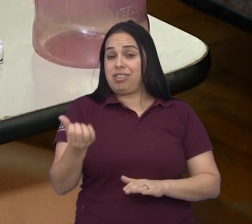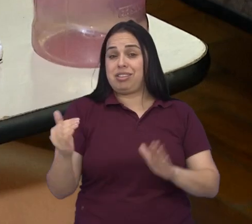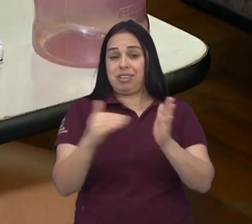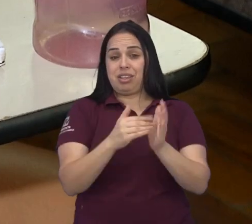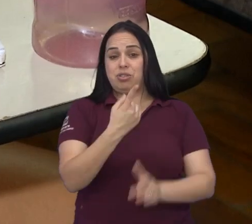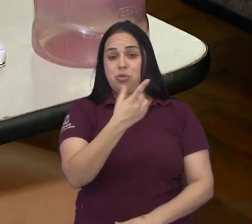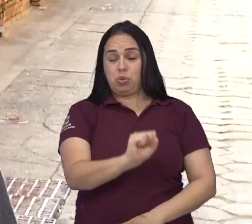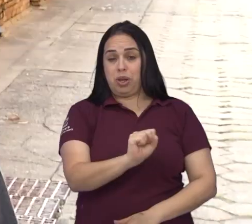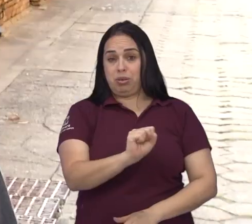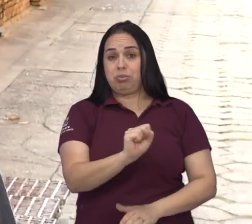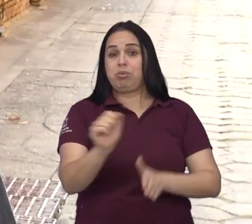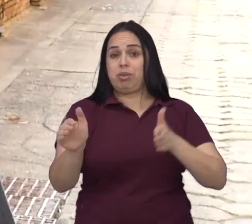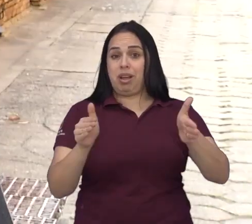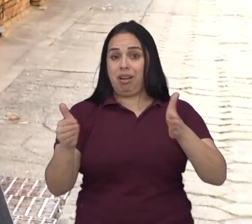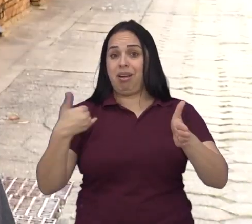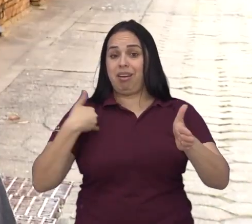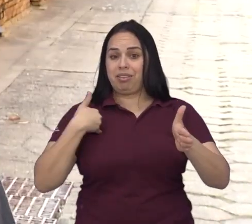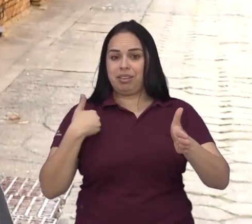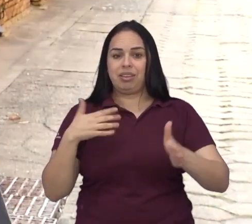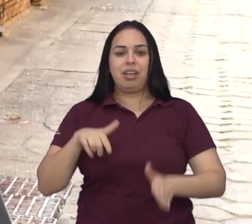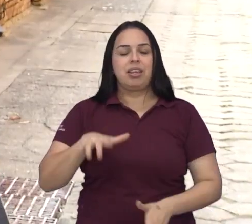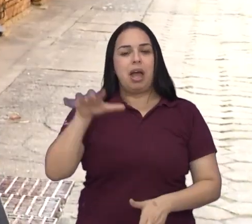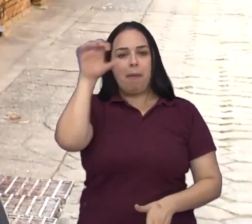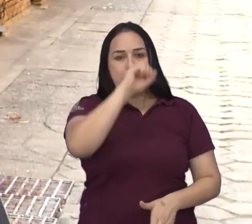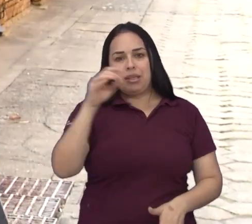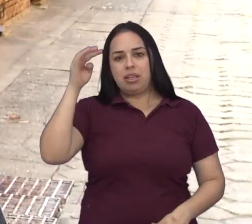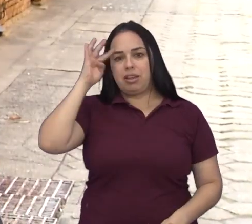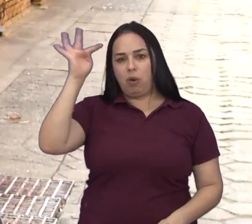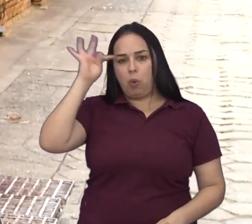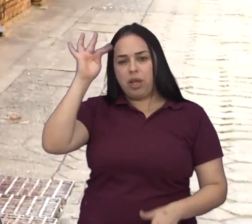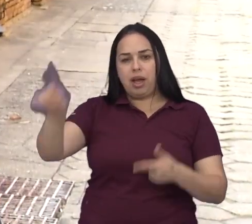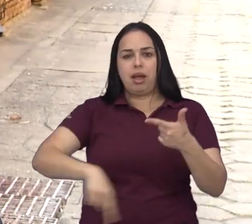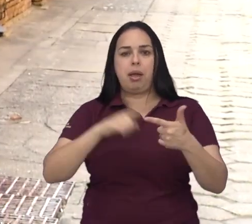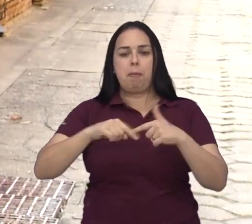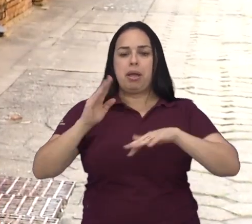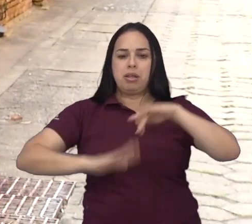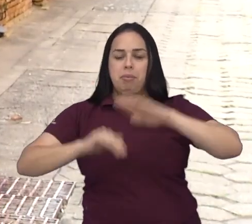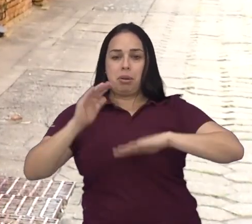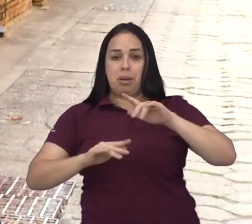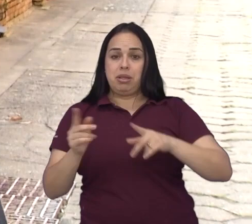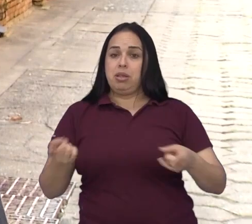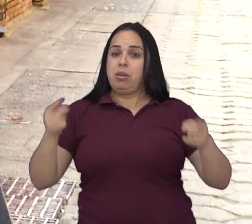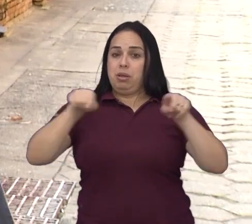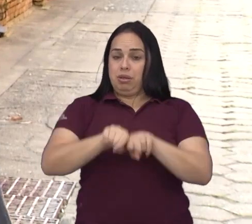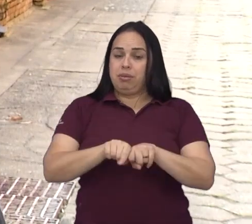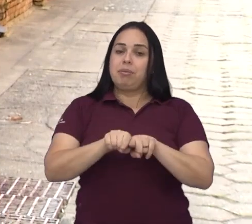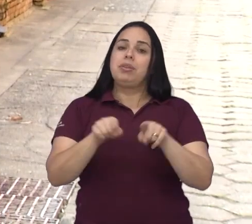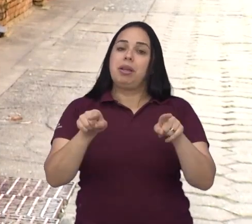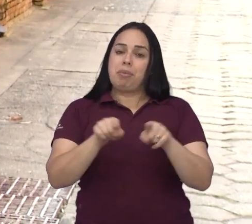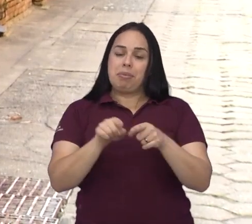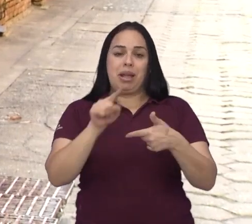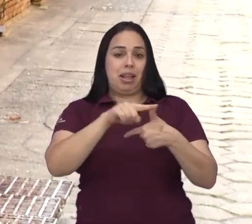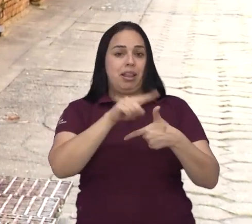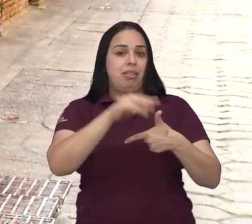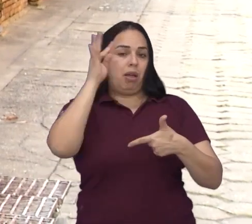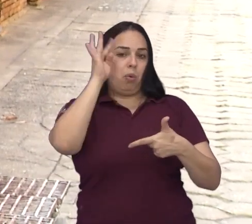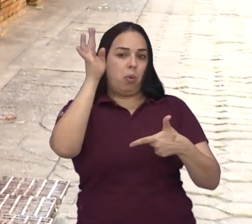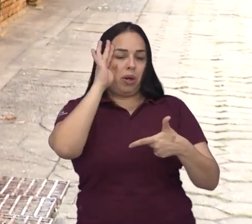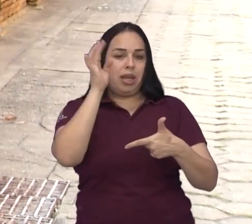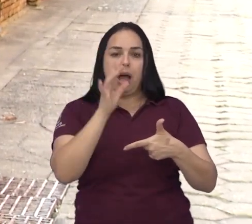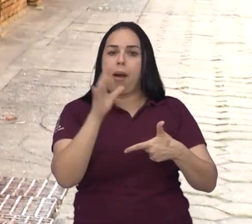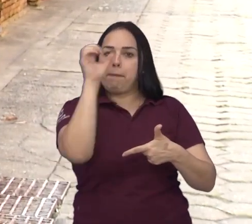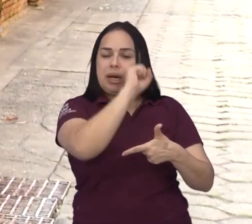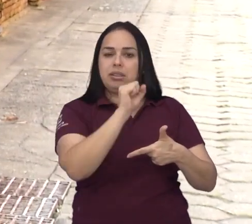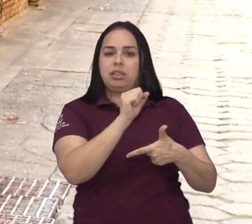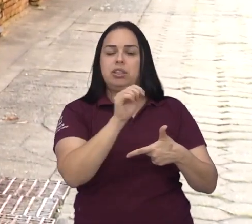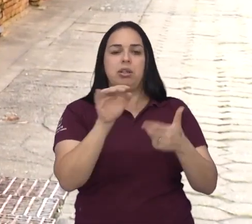e 18 anos. Aqui no Guri, o aluno ele faz tanto a teoria quanto a prática, né? A teoria ela está acoplada a todos os instrumentos, então automaticamente